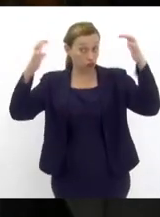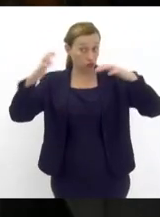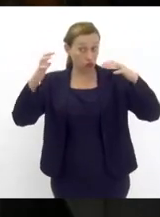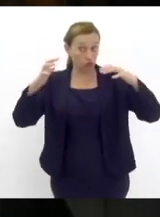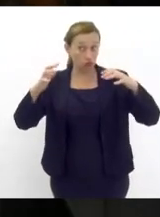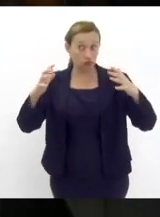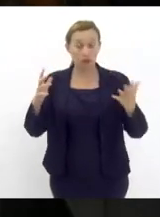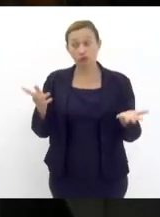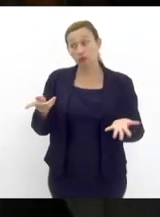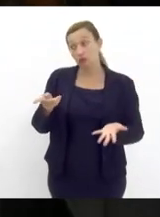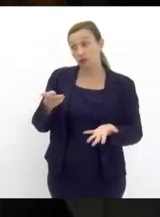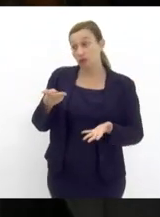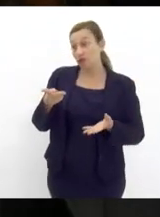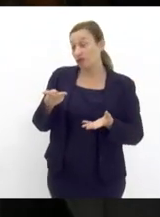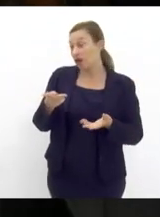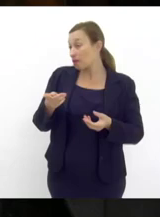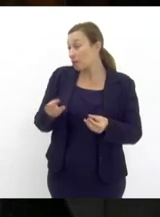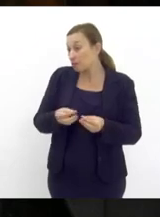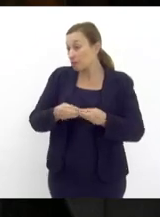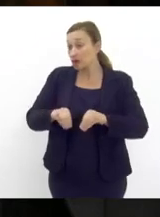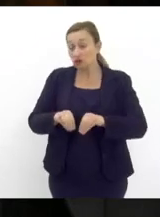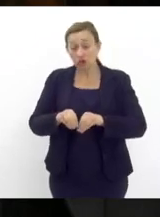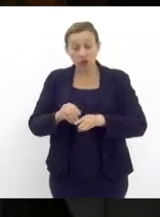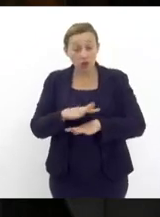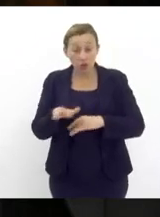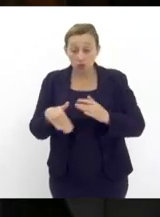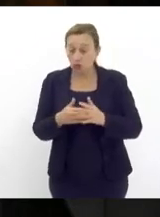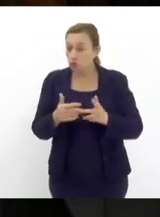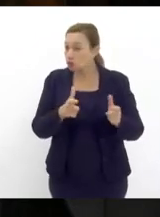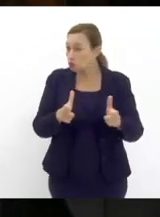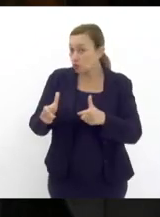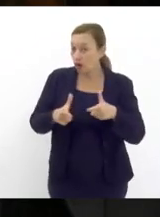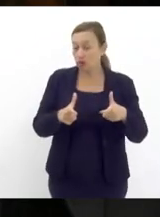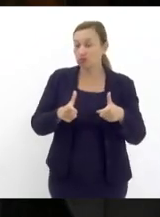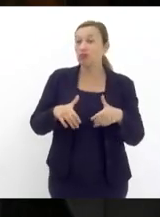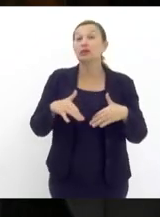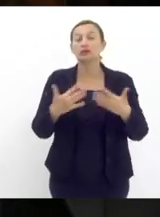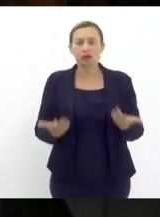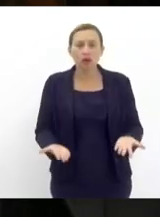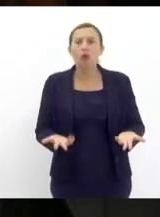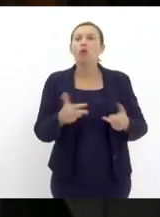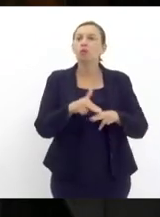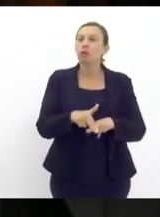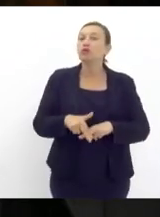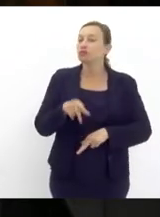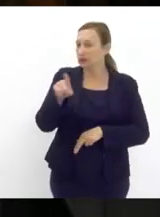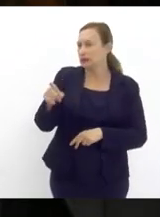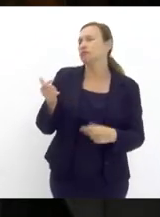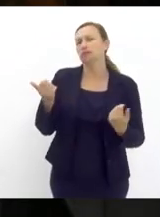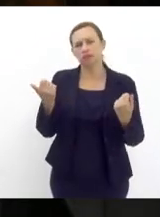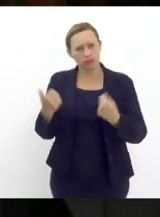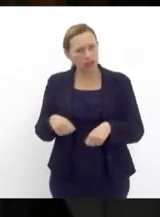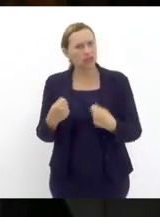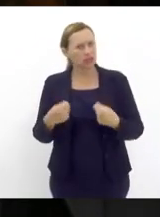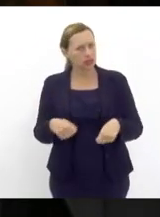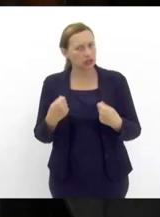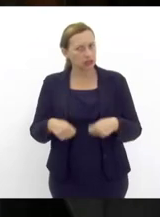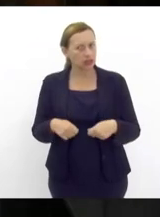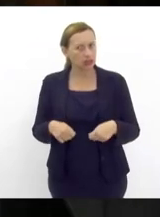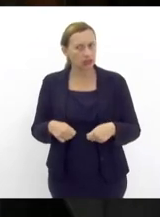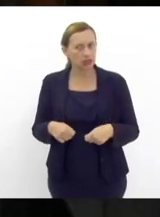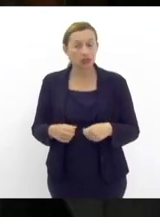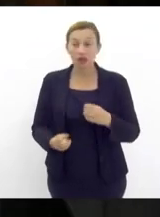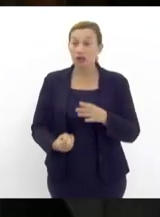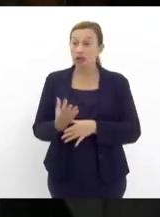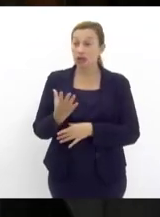botar pelo ladrão né vai vazar para tudo quanto pelado olha por isso você precisa construir